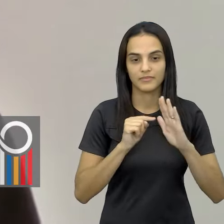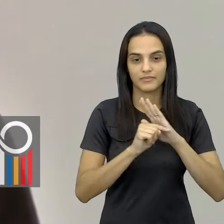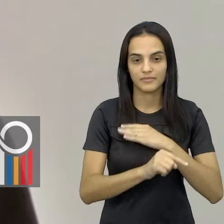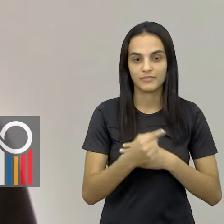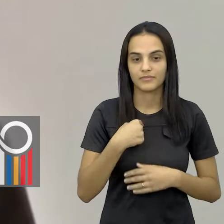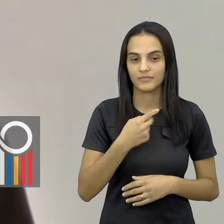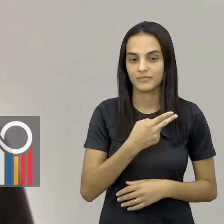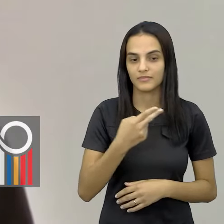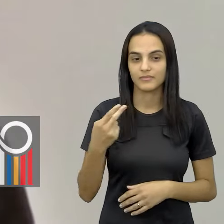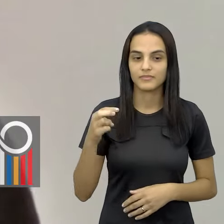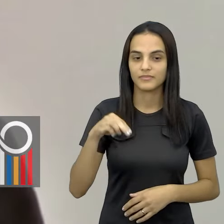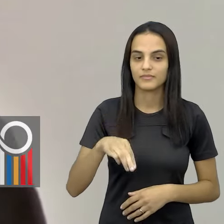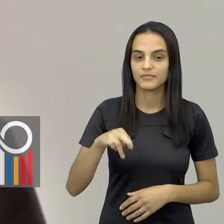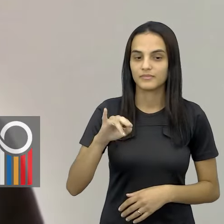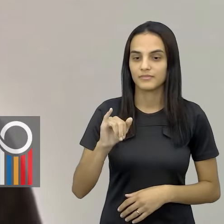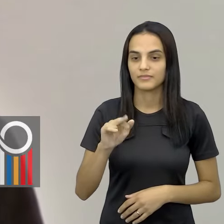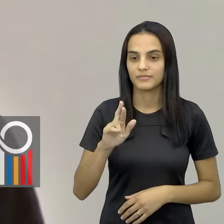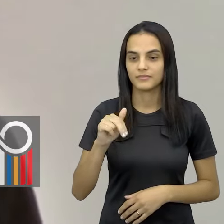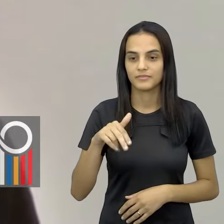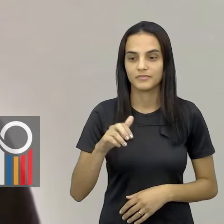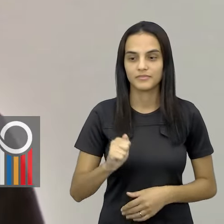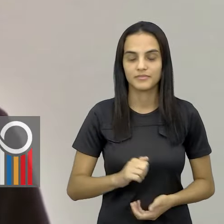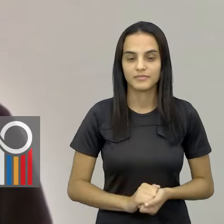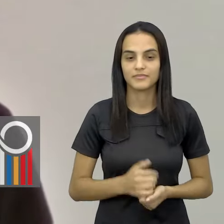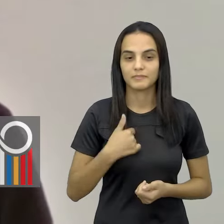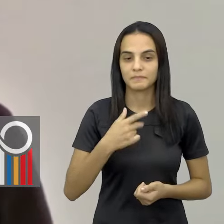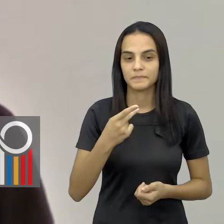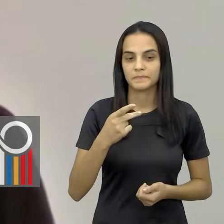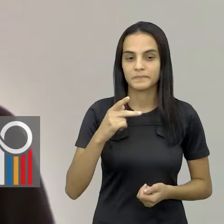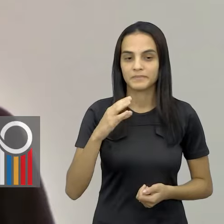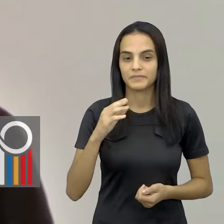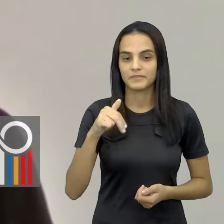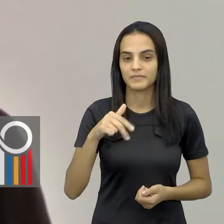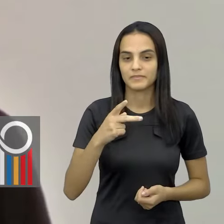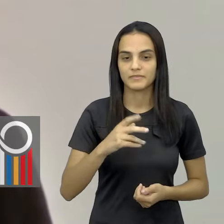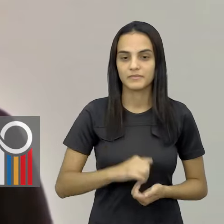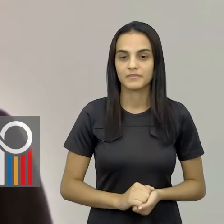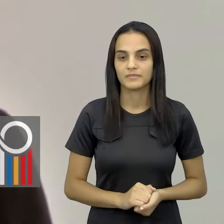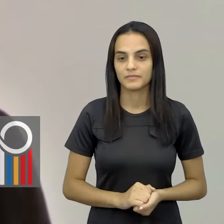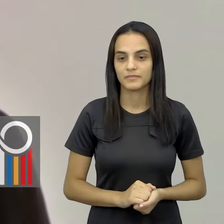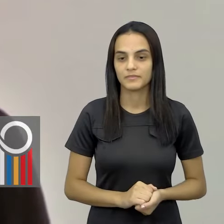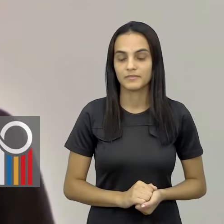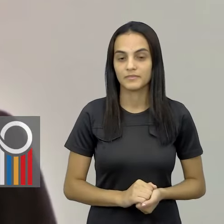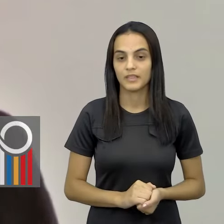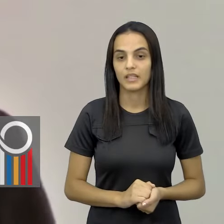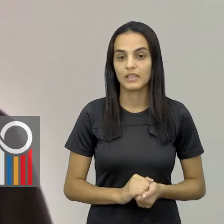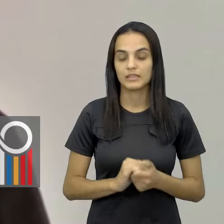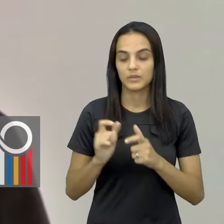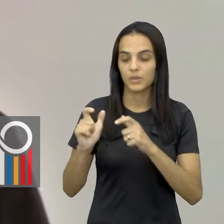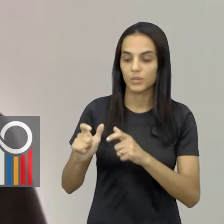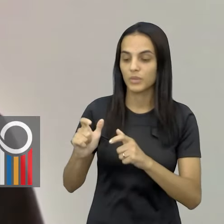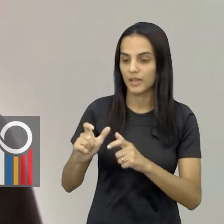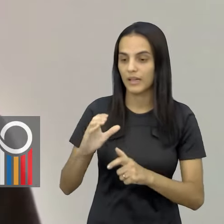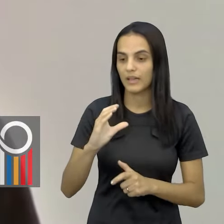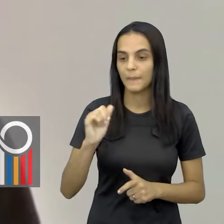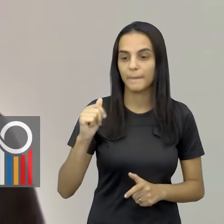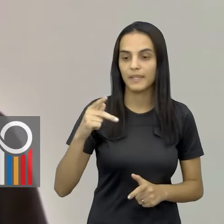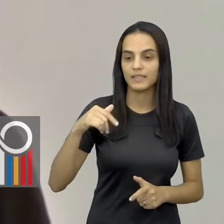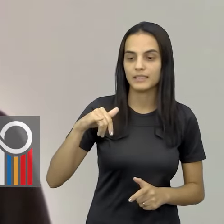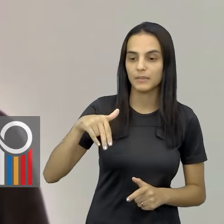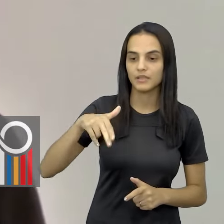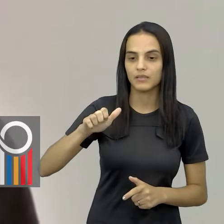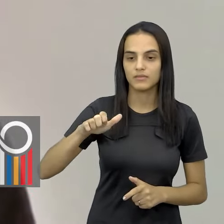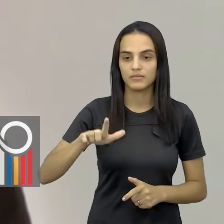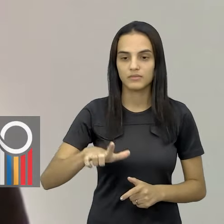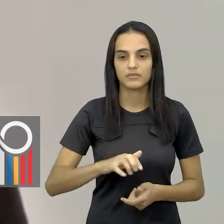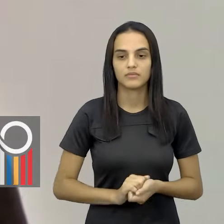Mirna Ishimini Komatsu, eu estou como PCNP da Diretoria de Ensino Campinas Leste e continuo aqui o programa